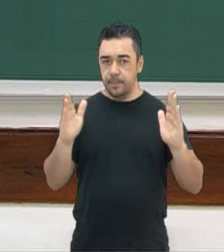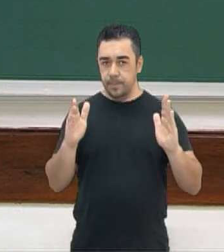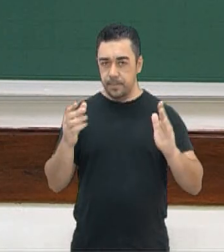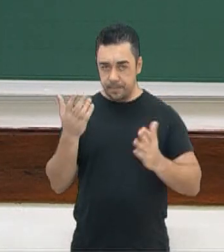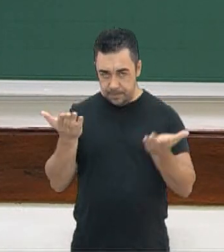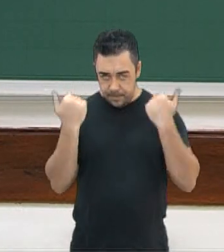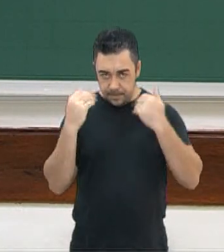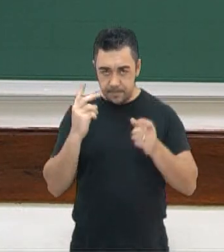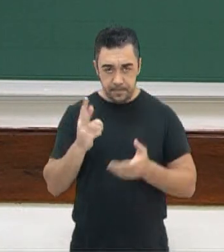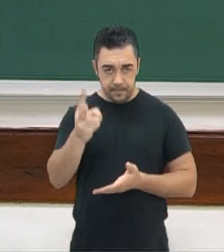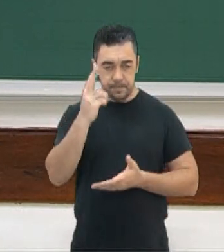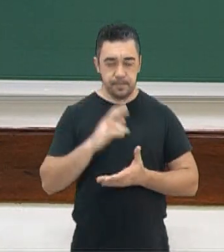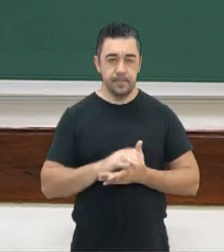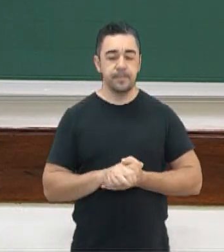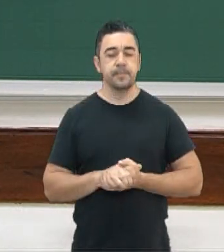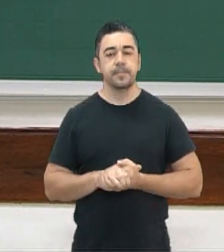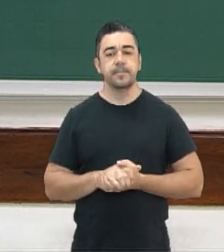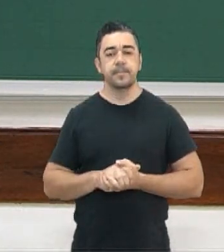Vamos continuar?